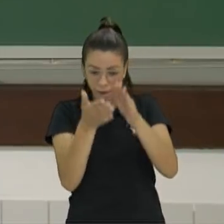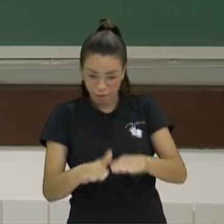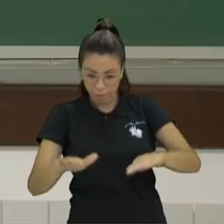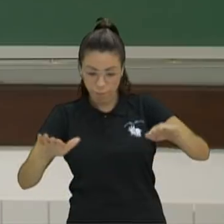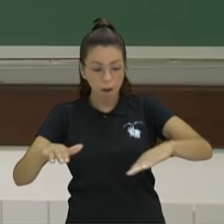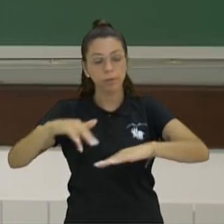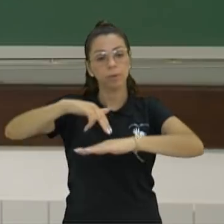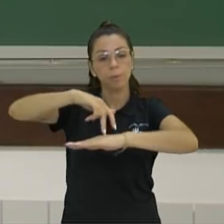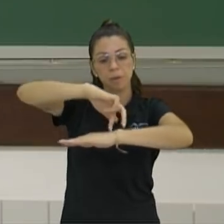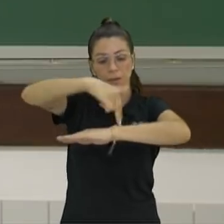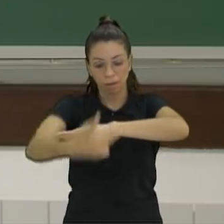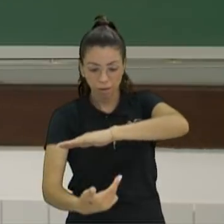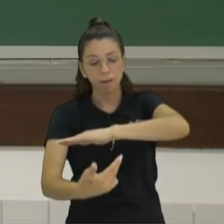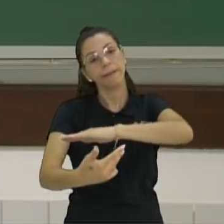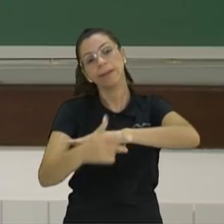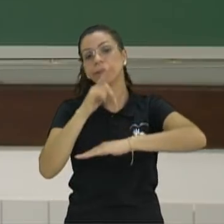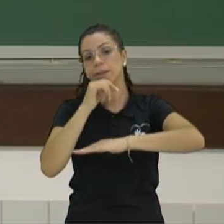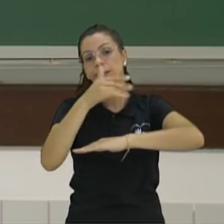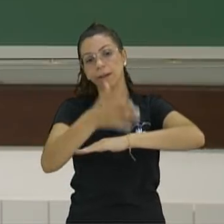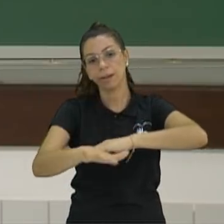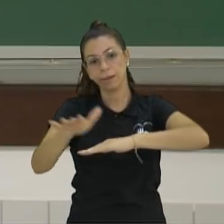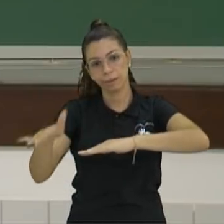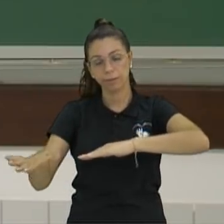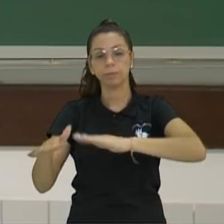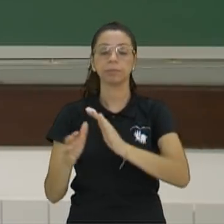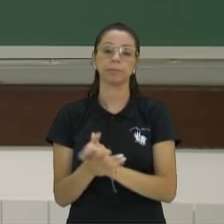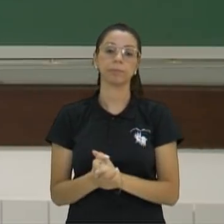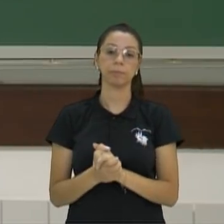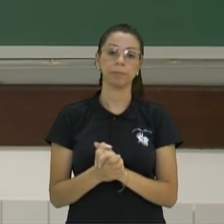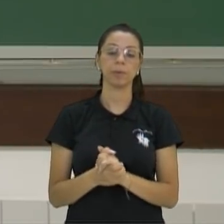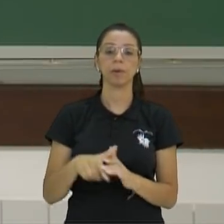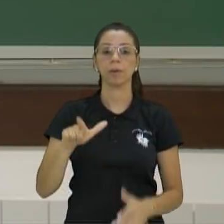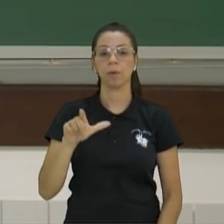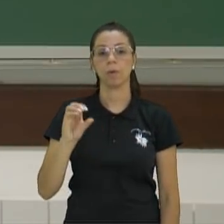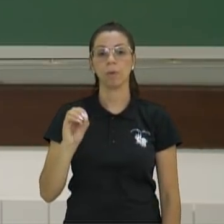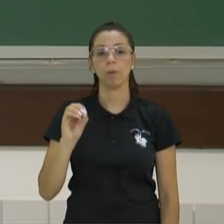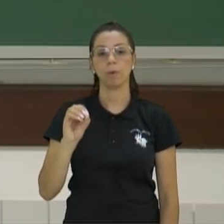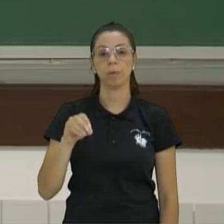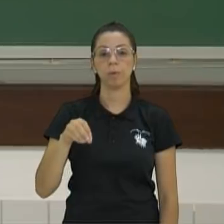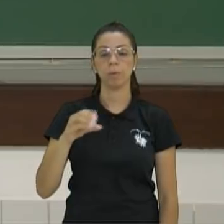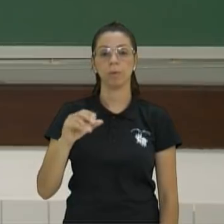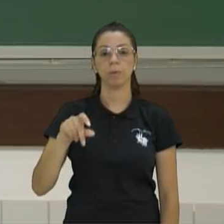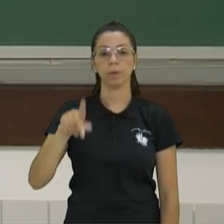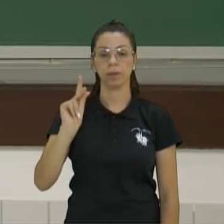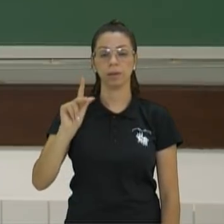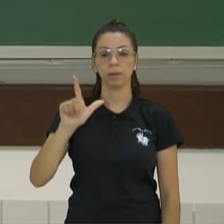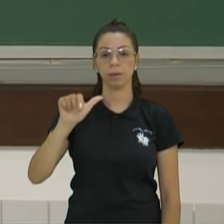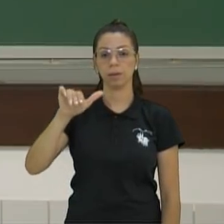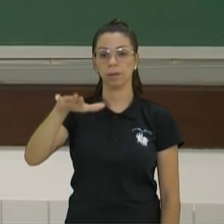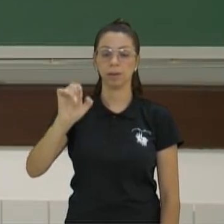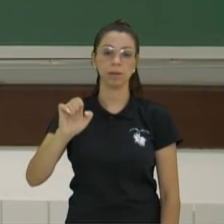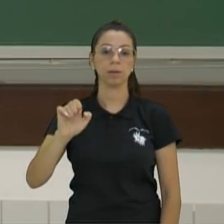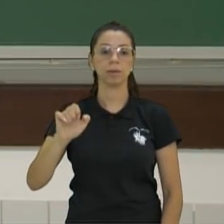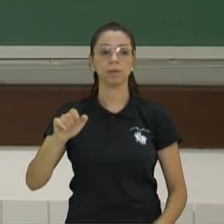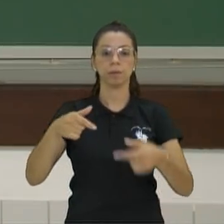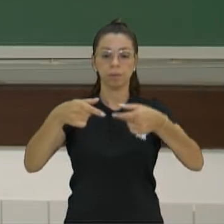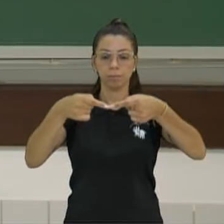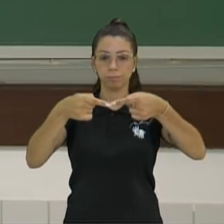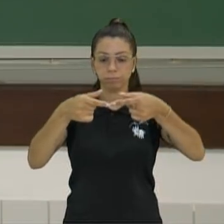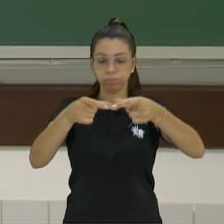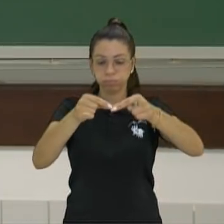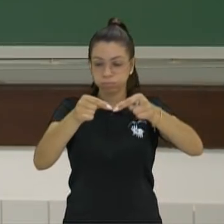cair, cai na água, cai na piscina ou no lago, né? E o longline, que é aquele slackline com uma